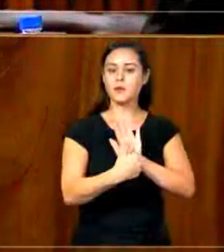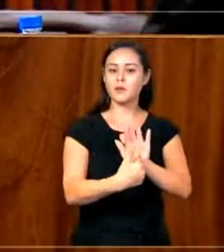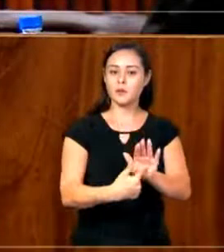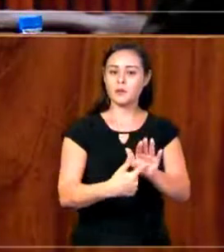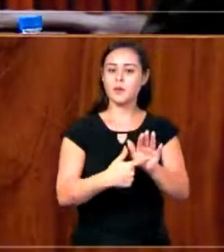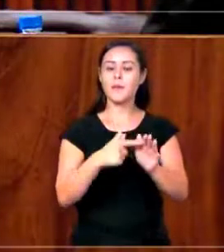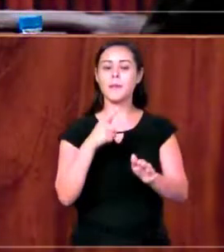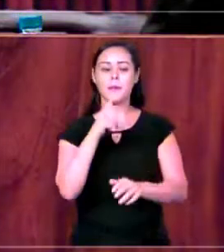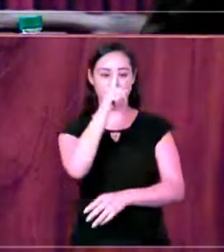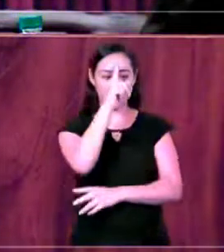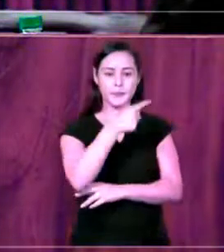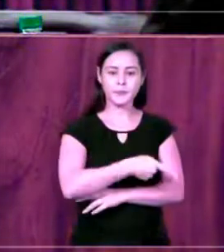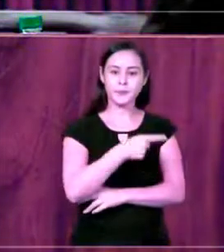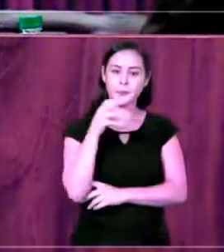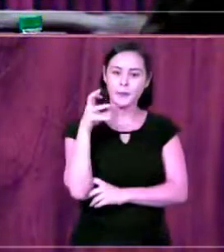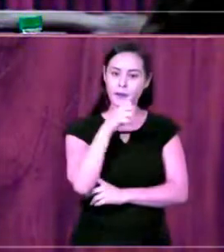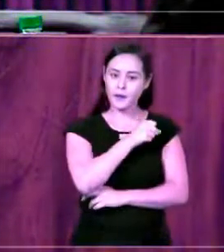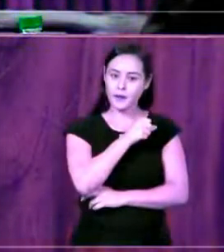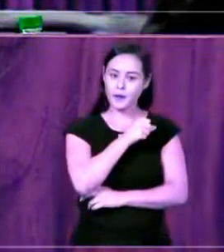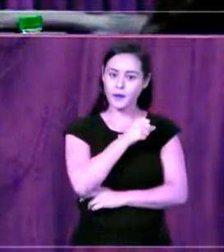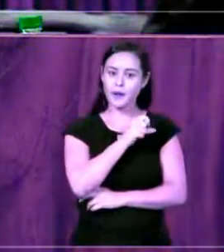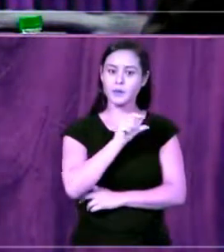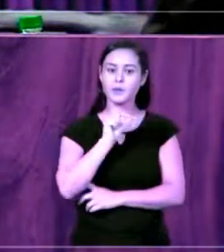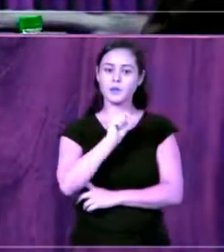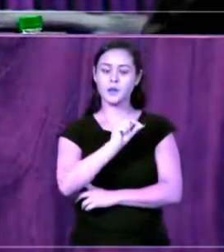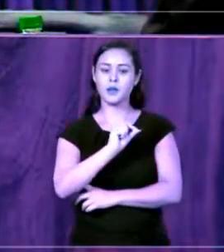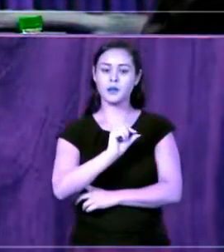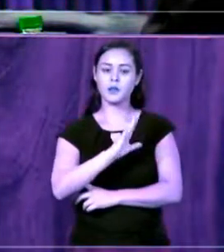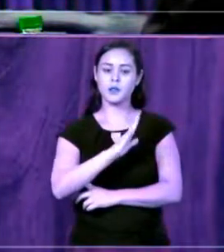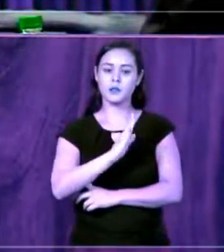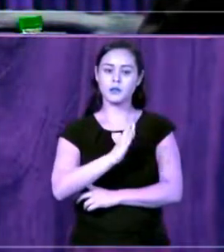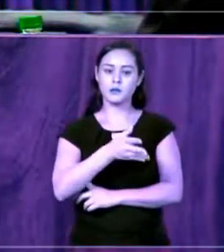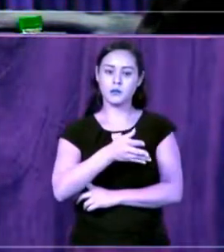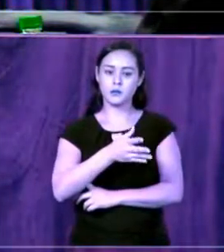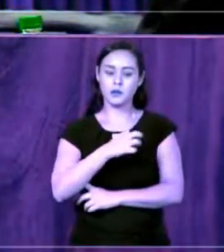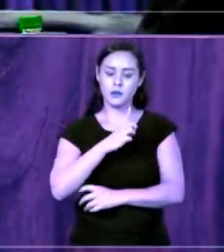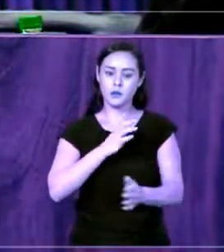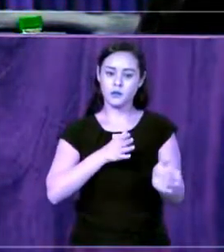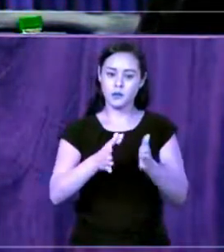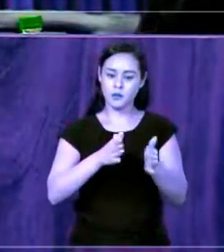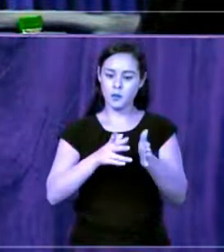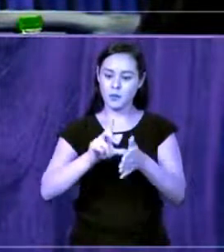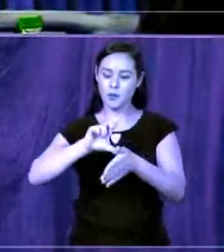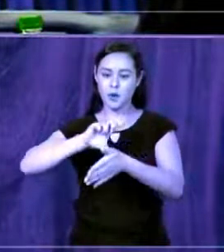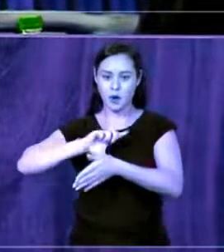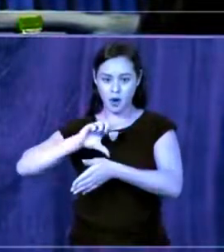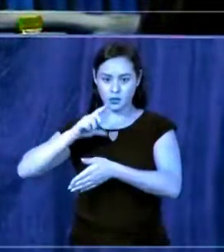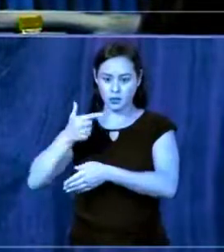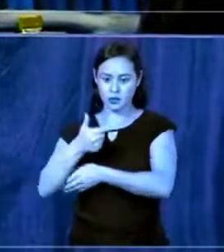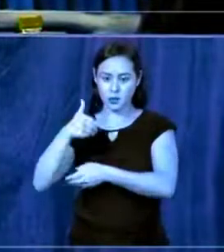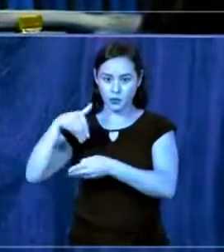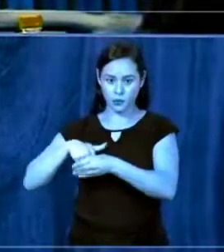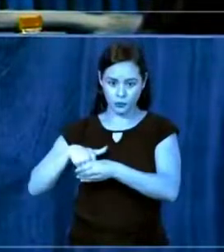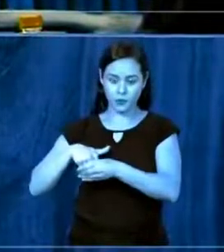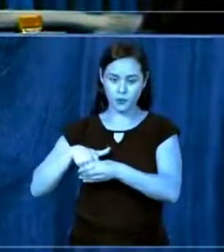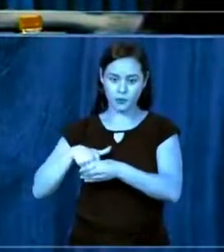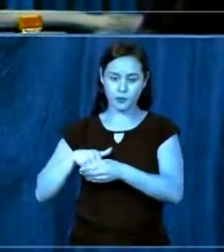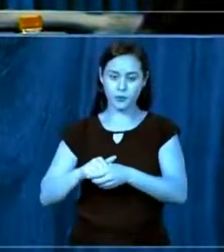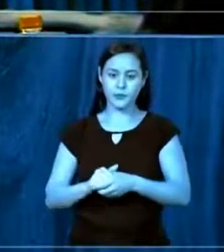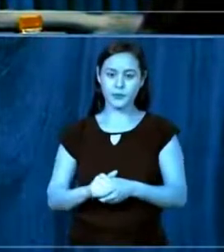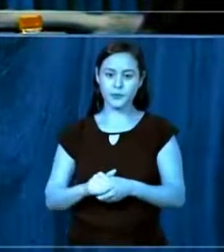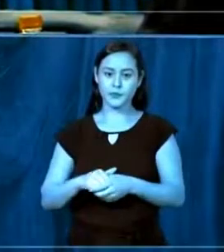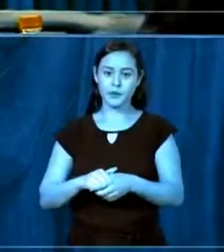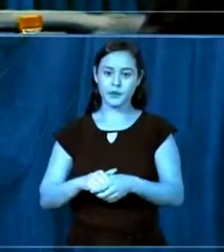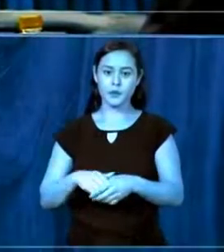providências imediatas, com duração circunscrita ao período que antecede ao segundo turno das eleições.